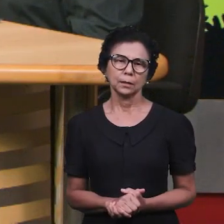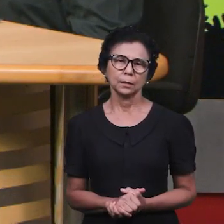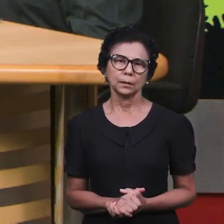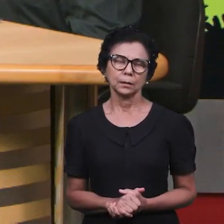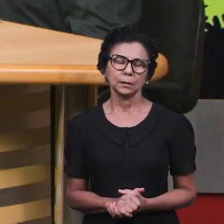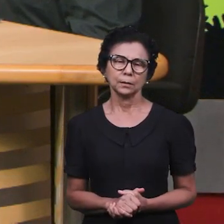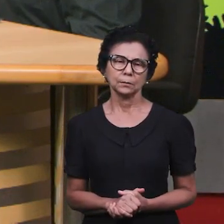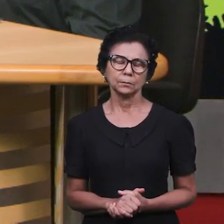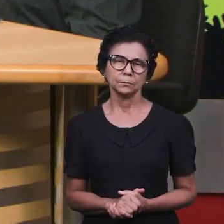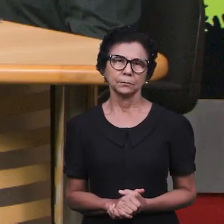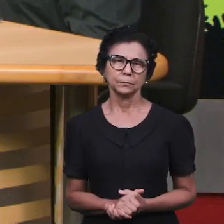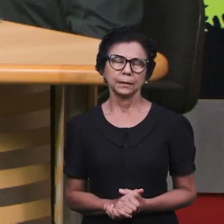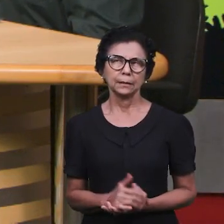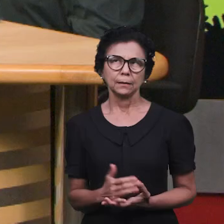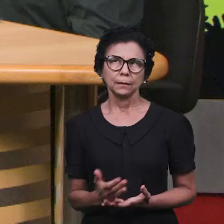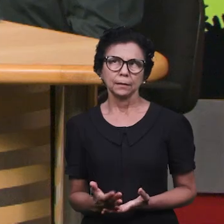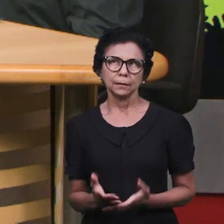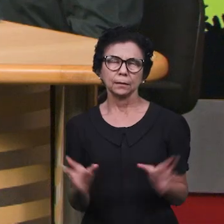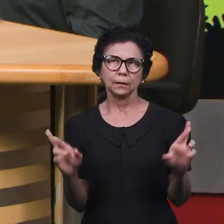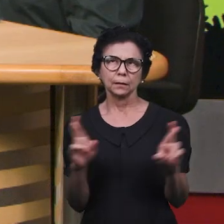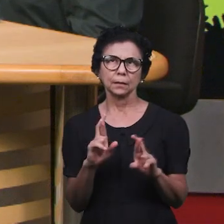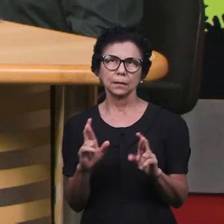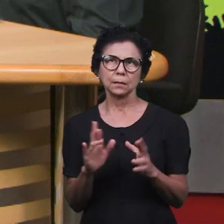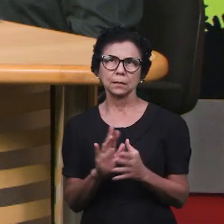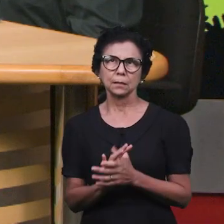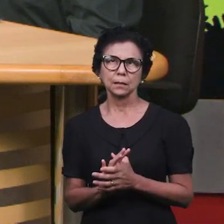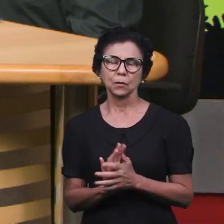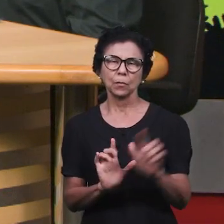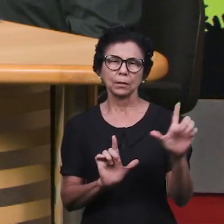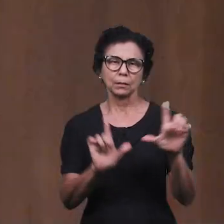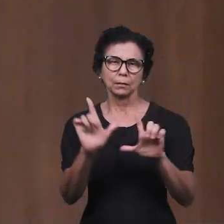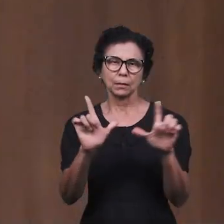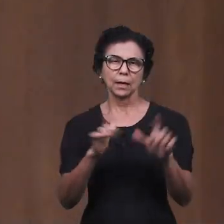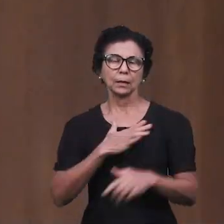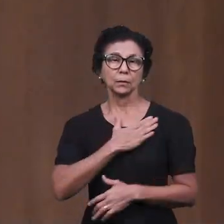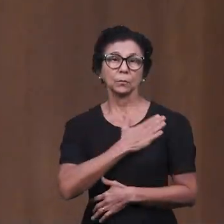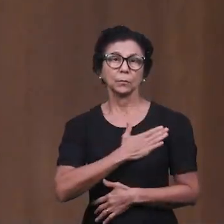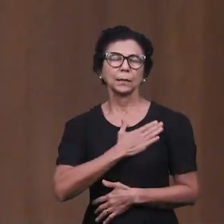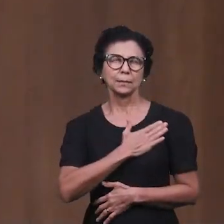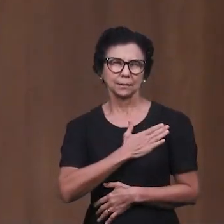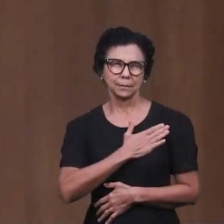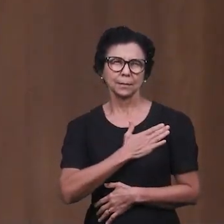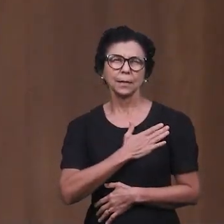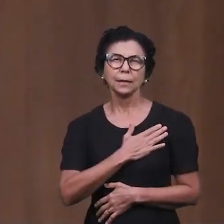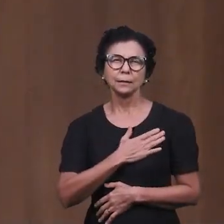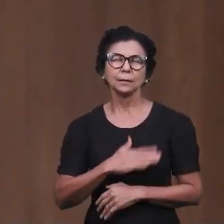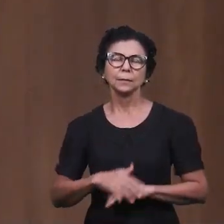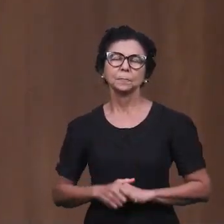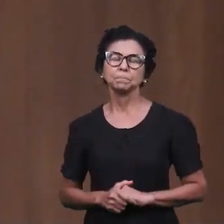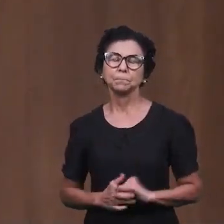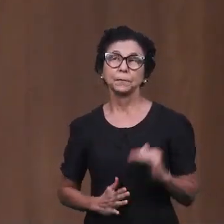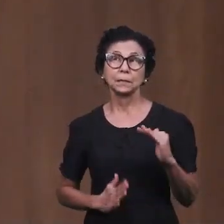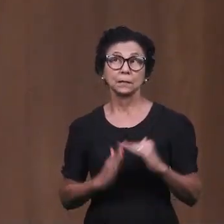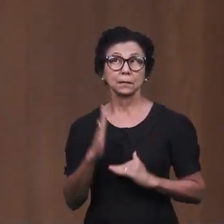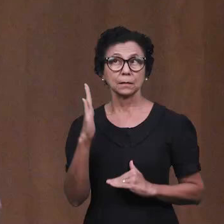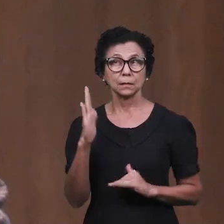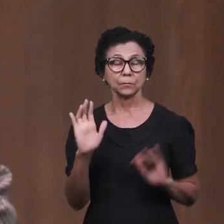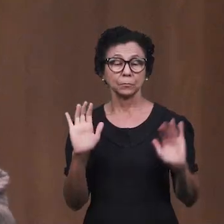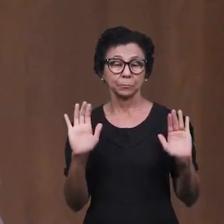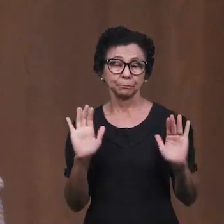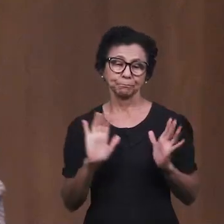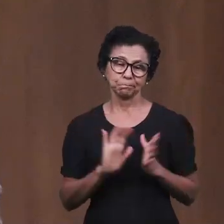sobre esse prazer excessivo que a tela traz, quando a gente coloca em prática, a gente pode pensar o